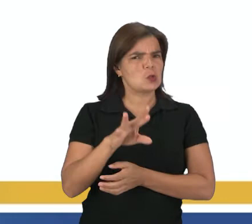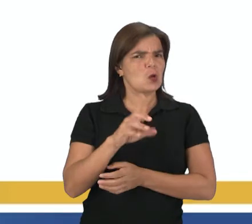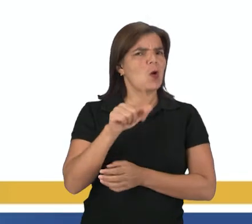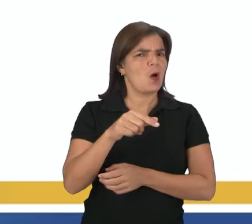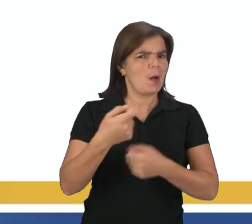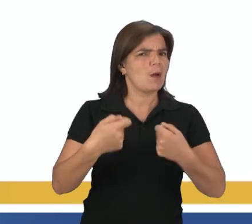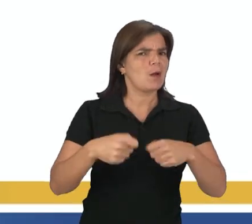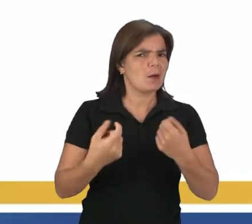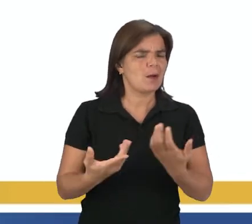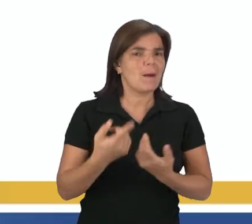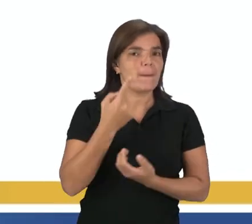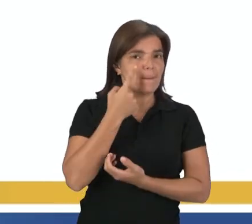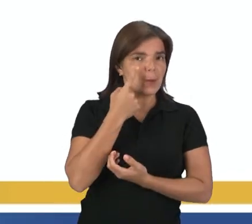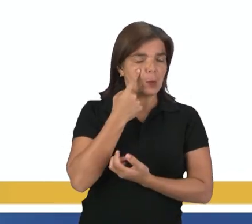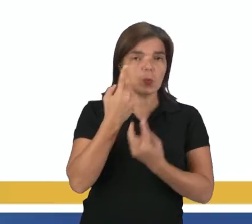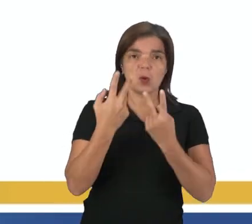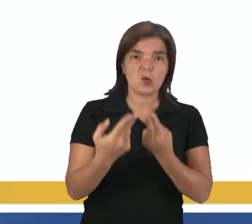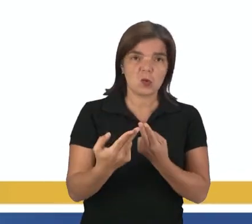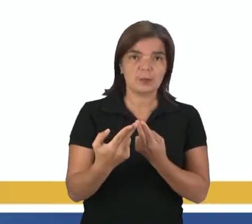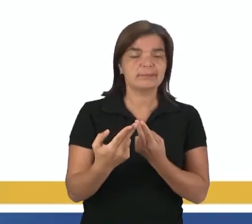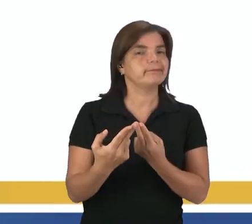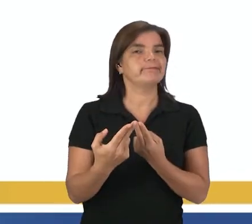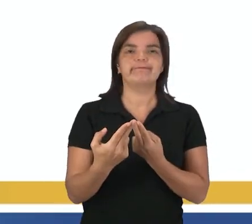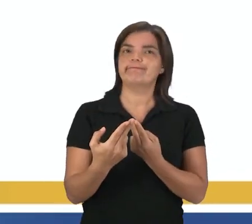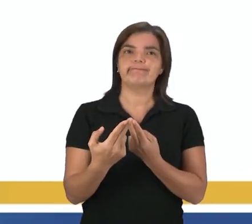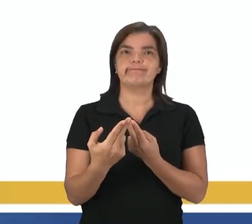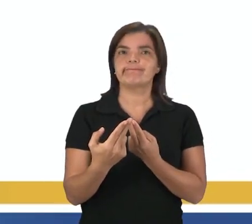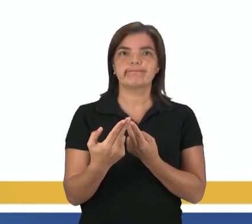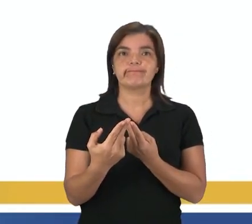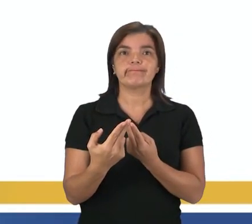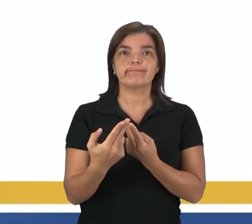isso é o suficiente para a minha figura ser uma translação?